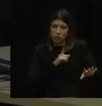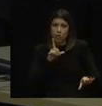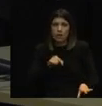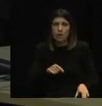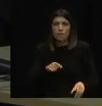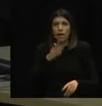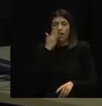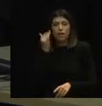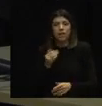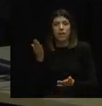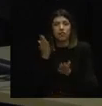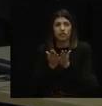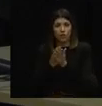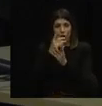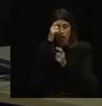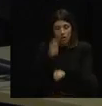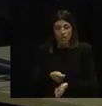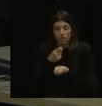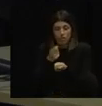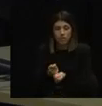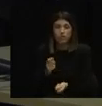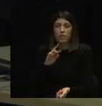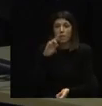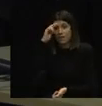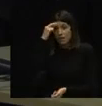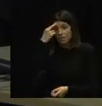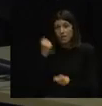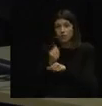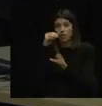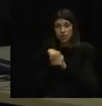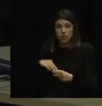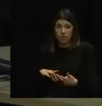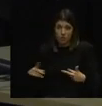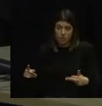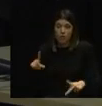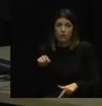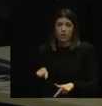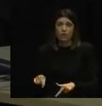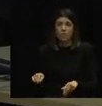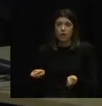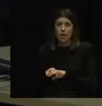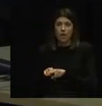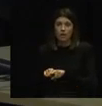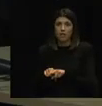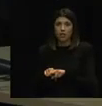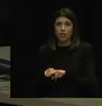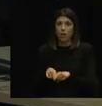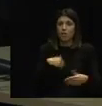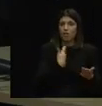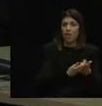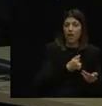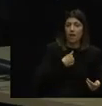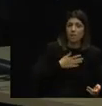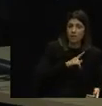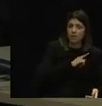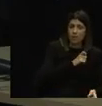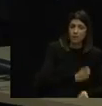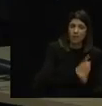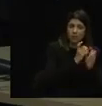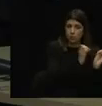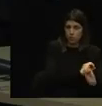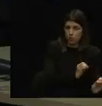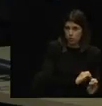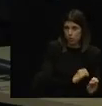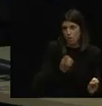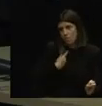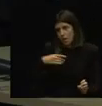campo de formação de jardineiros para desempenho de funções na autarquia e como forma de reverter as concessões a empresas privadas para a manutenção dos